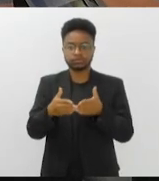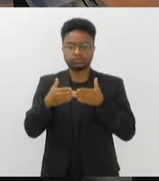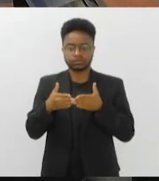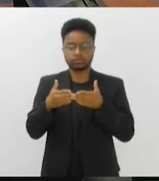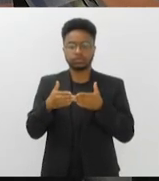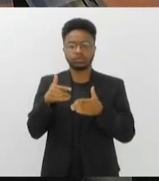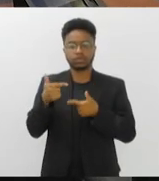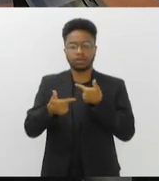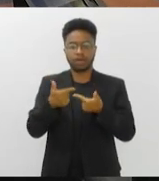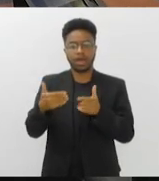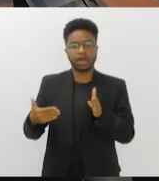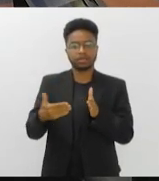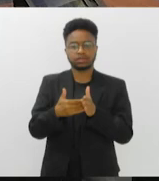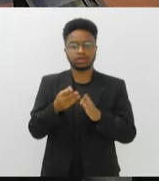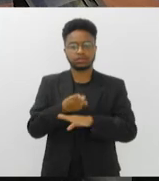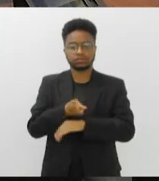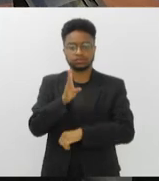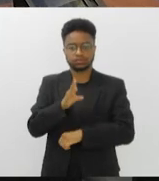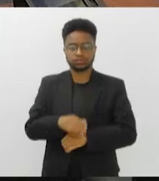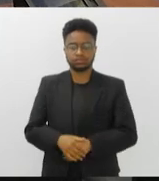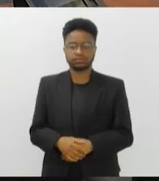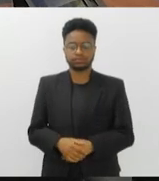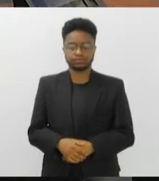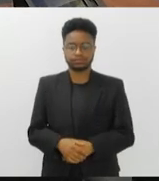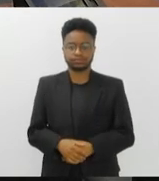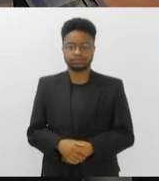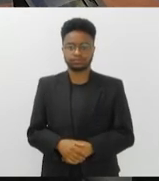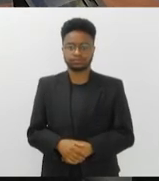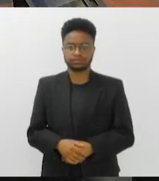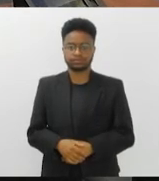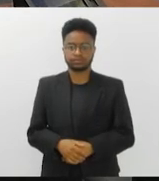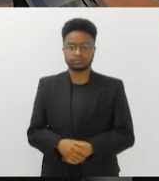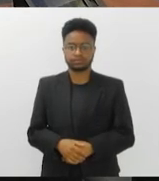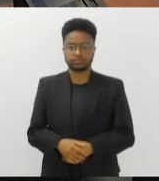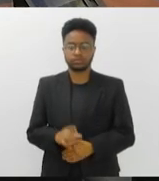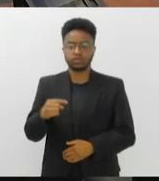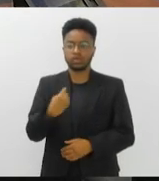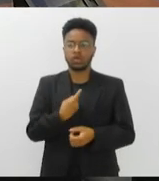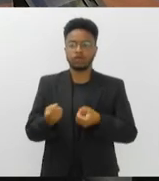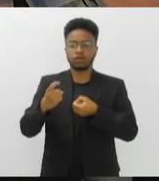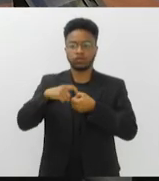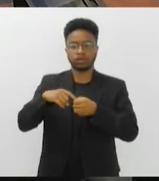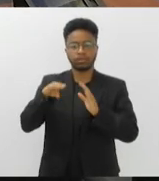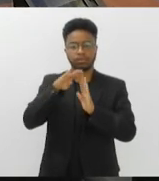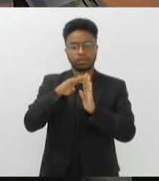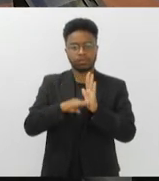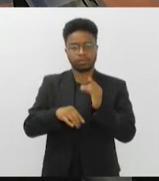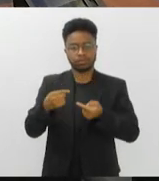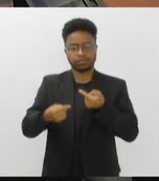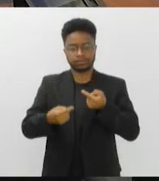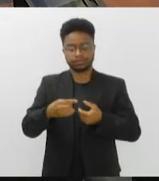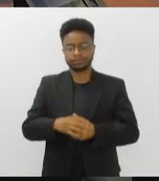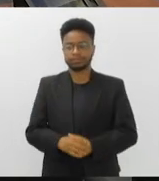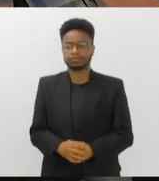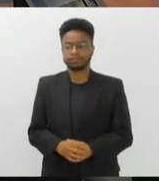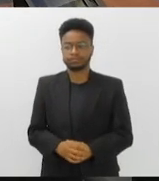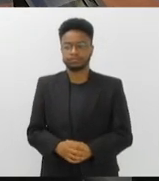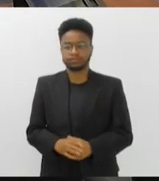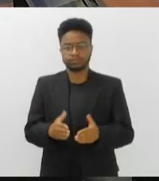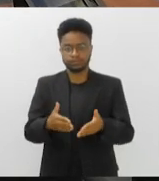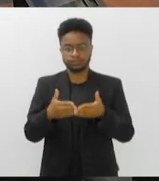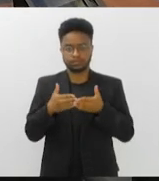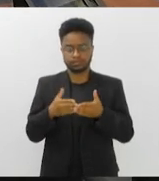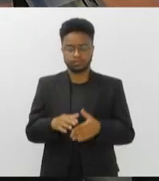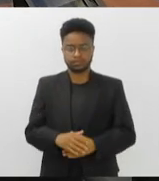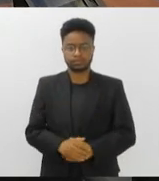os trabalhos até às 15 horas quando retornaremos com a ordem do dia está suspens a